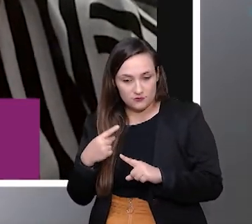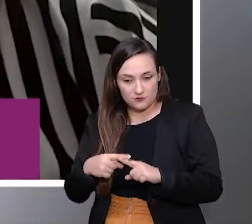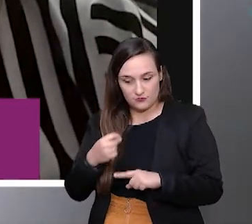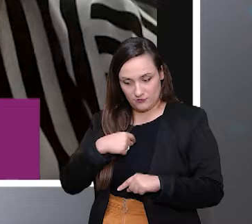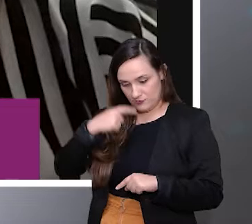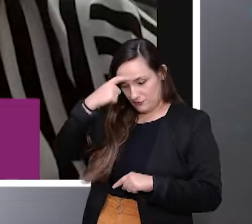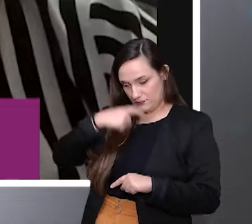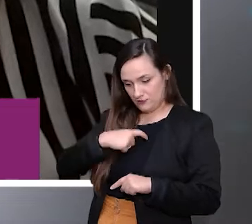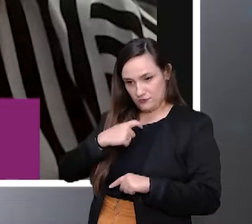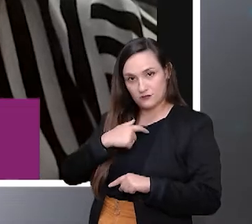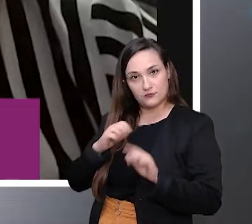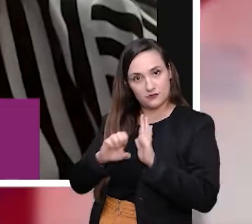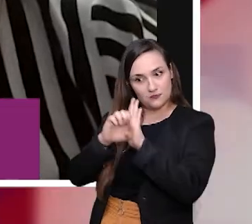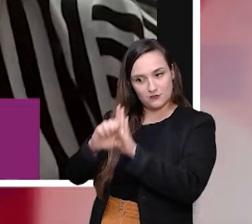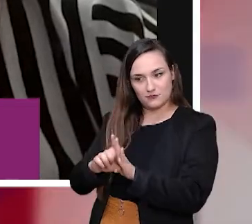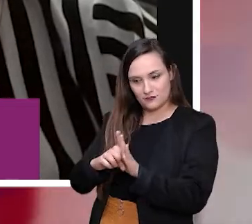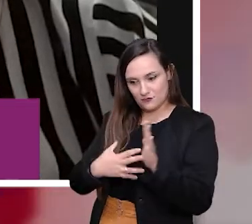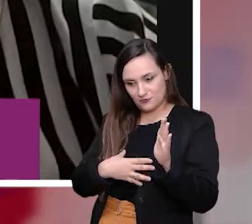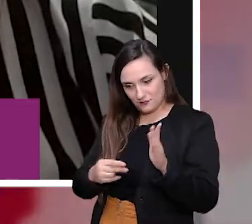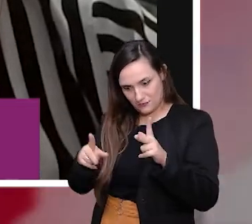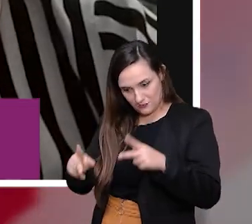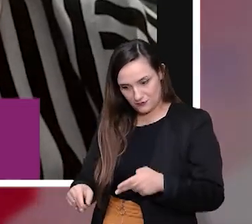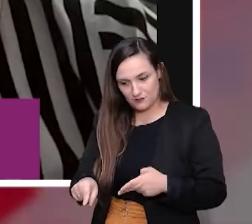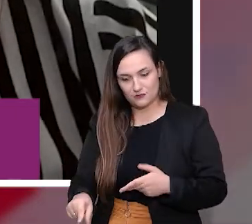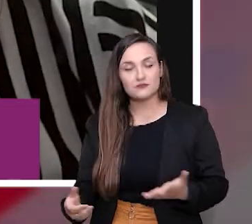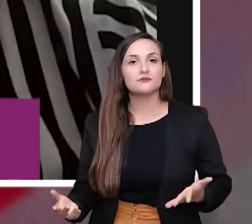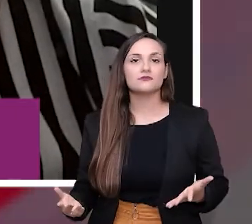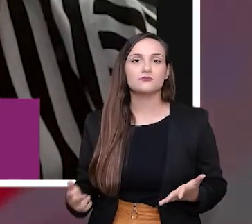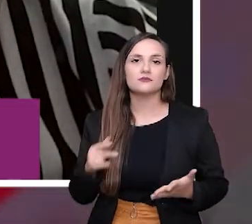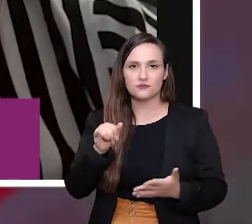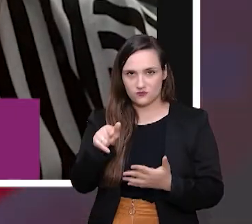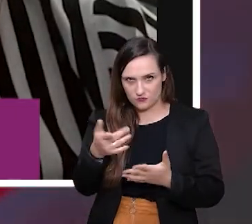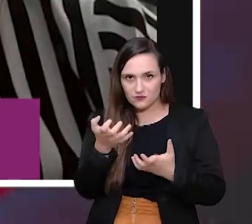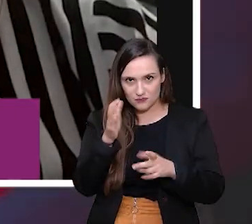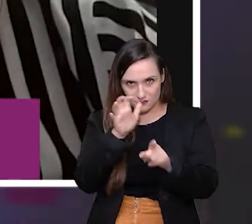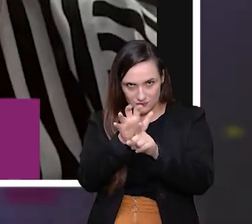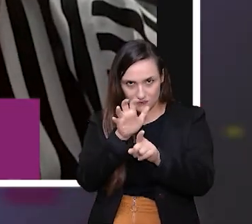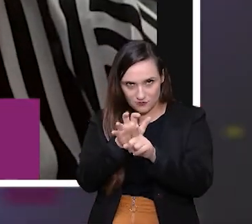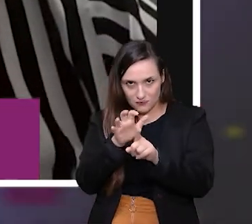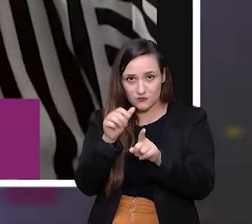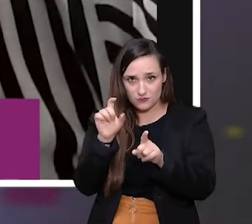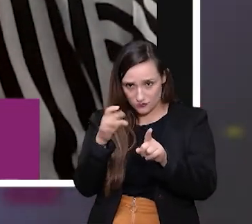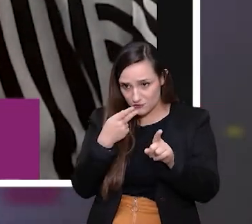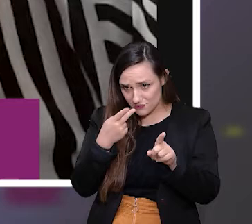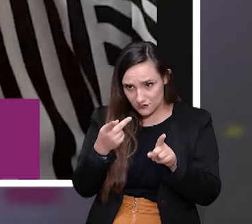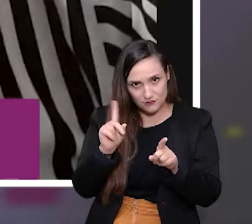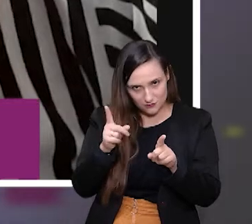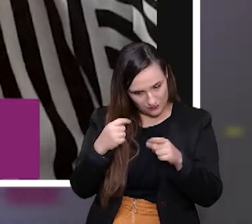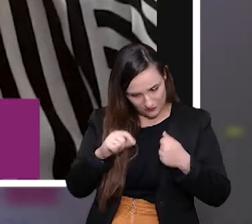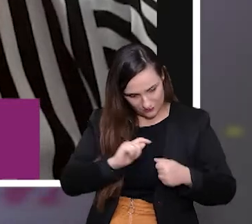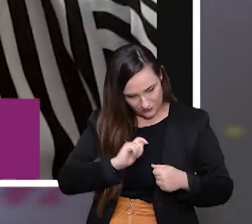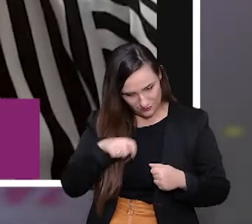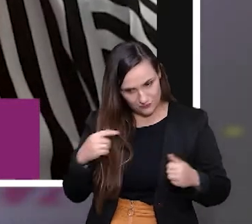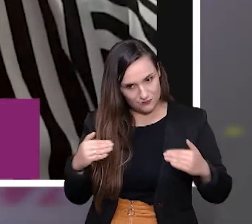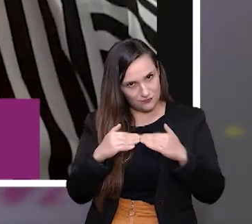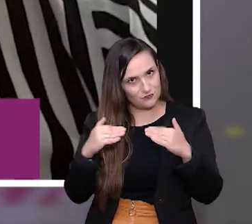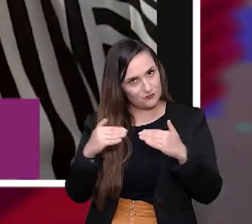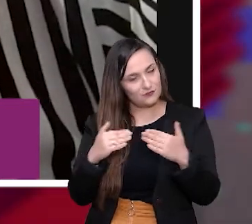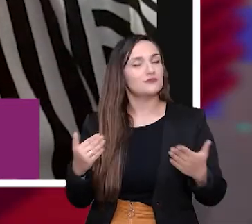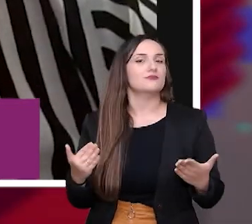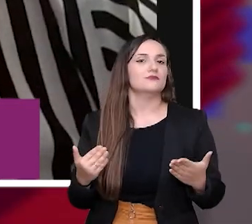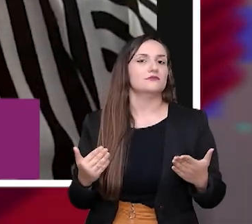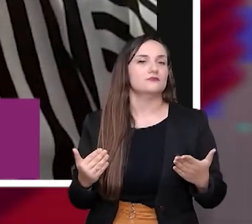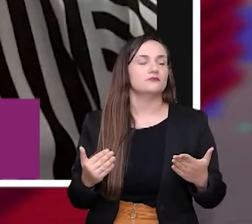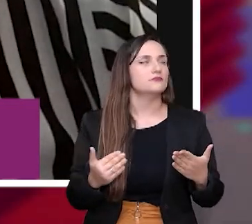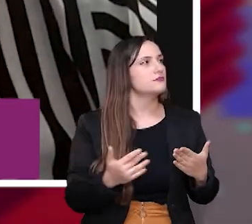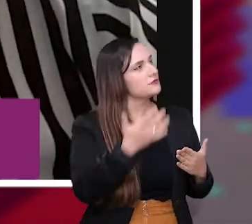as pessoas de acordo com o nosso modelo e exemplo. Então, se a gente quer influenciar alguém, não adianta falar, a gente tem que fazer, né?